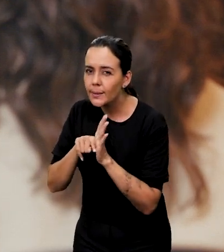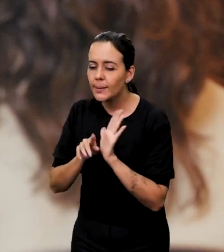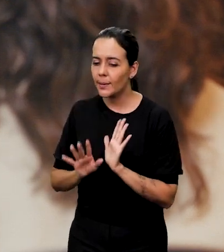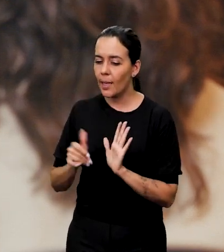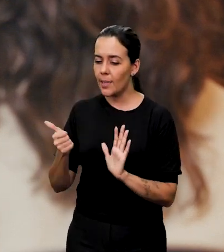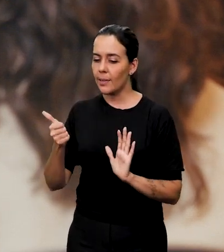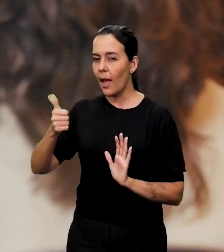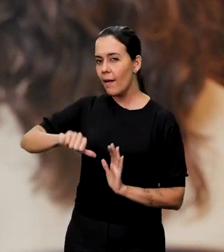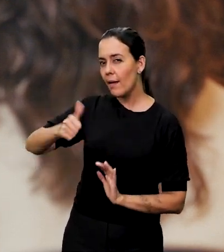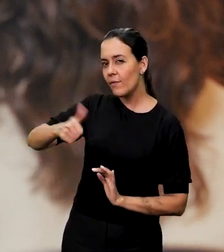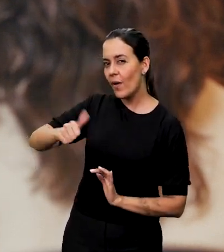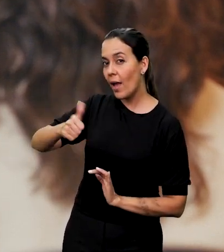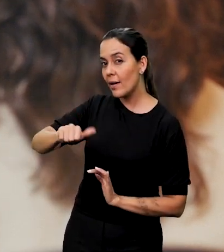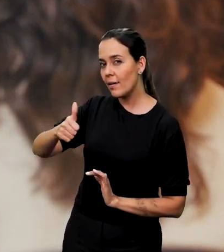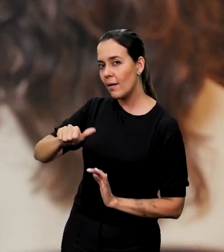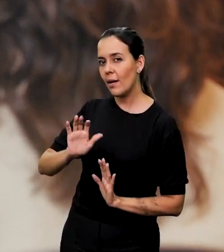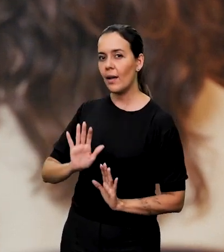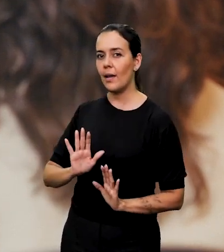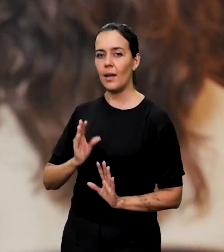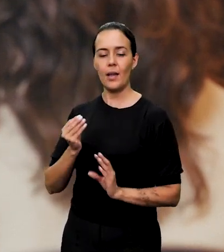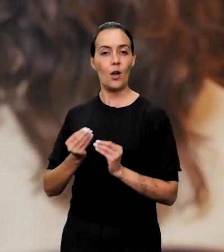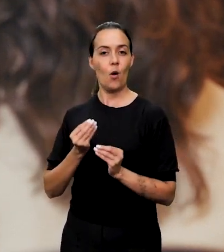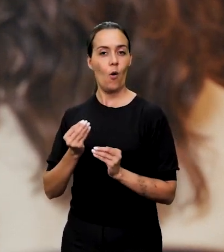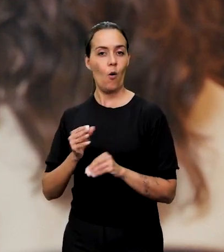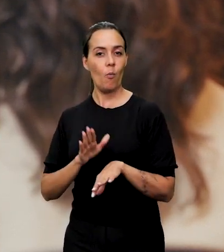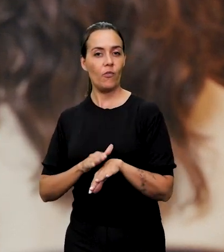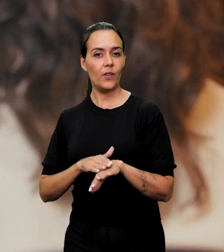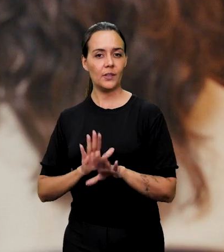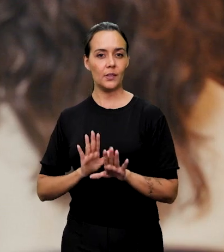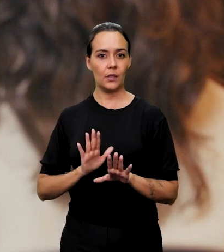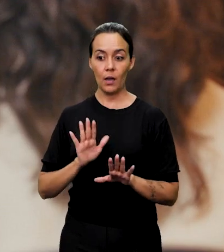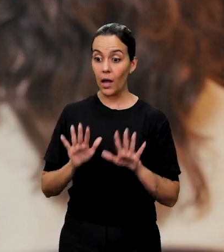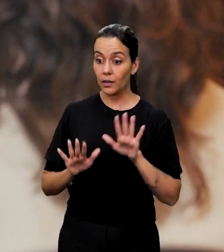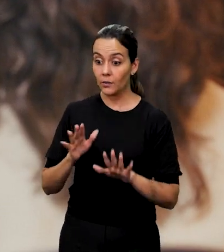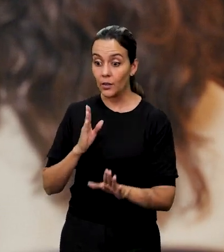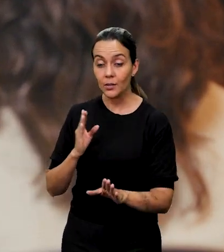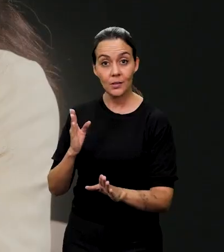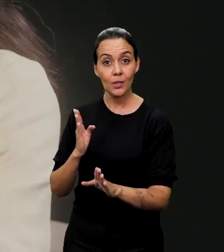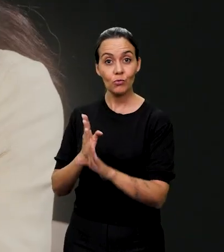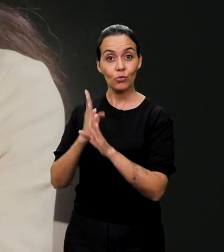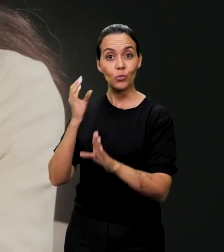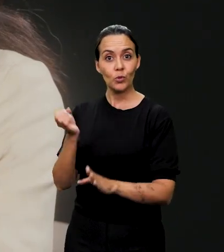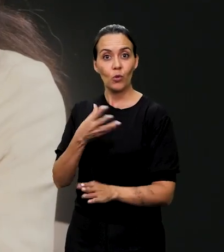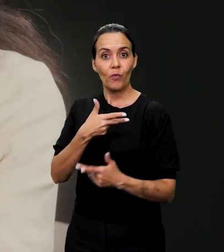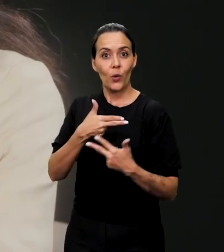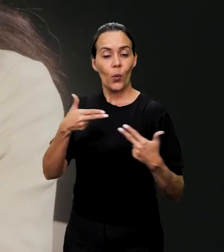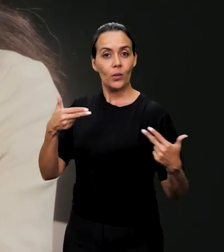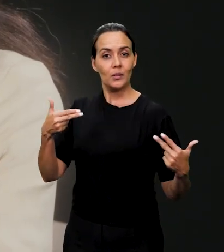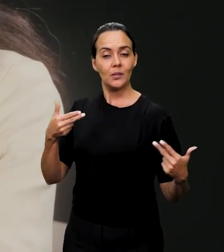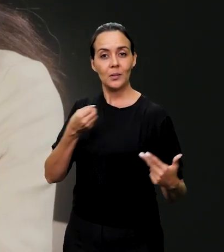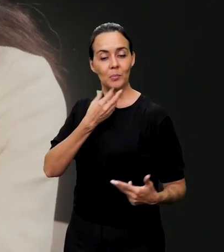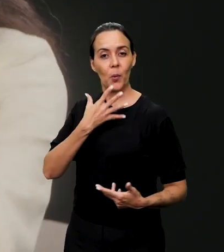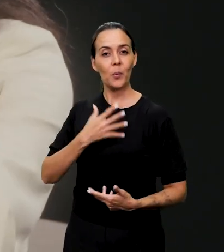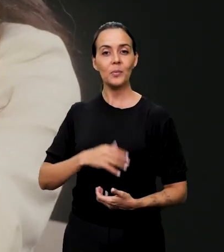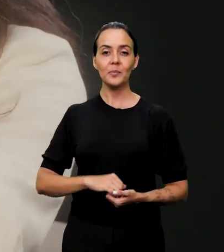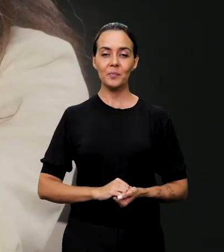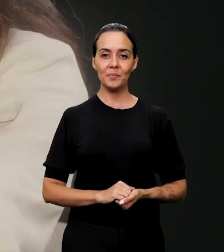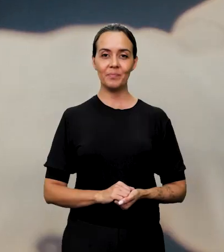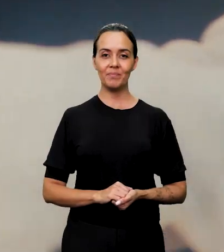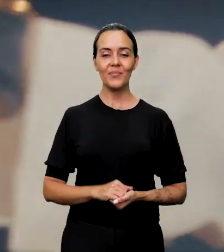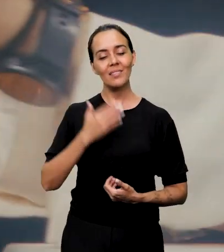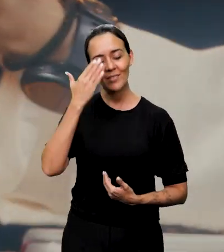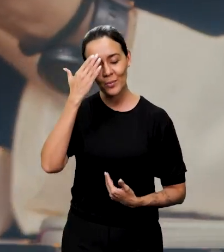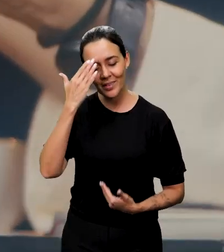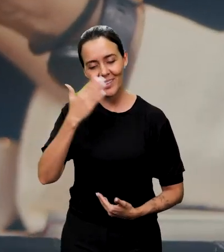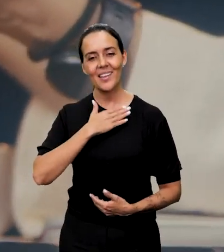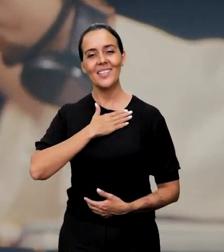manter o laboratório aberto, sabe? Às vezes explode, às vezes você acha uma puta substância, mas... É isso, eu quero agradecer você foi barato. Dão